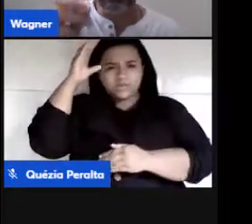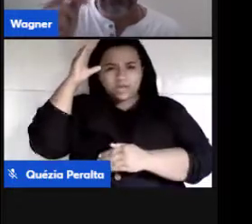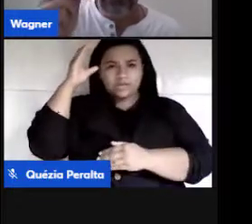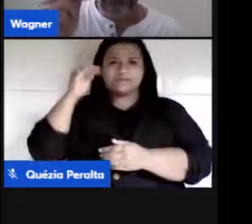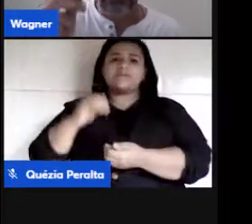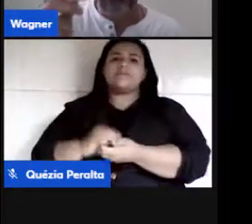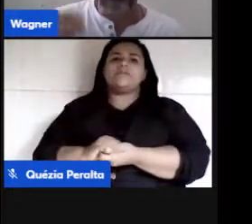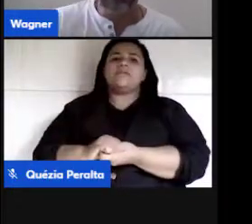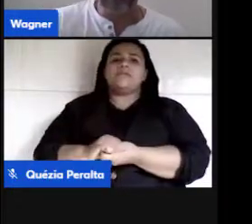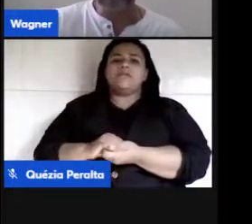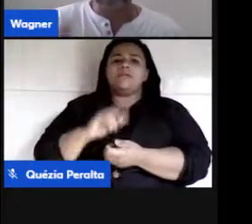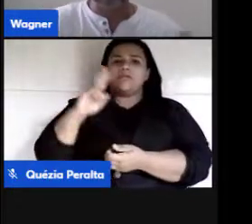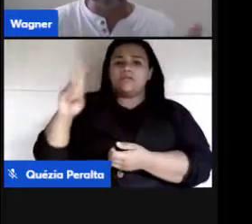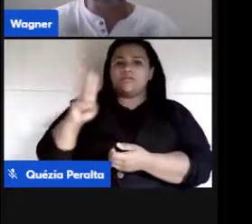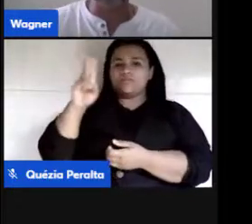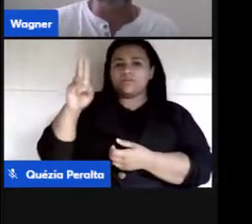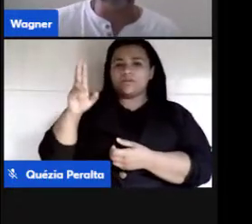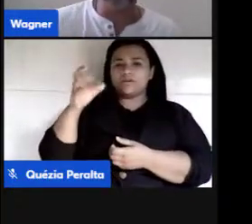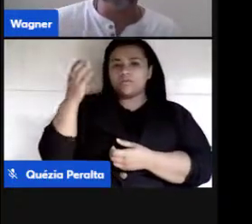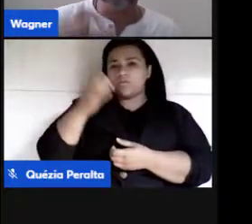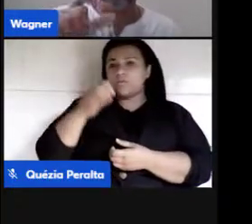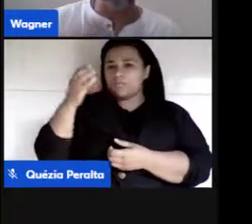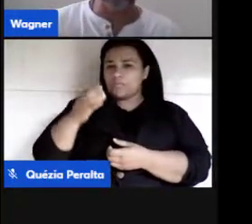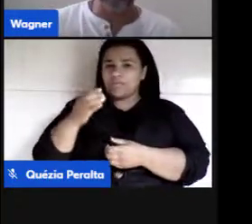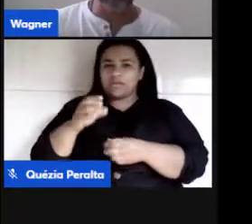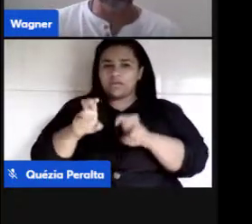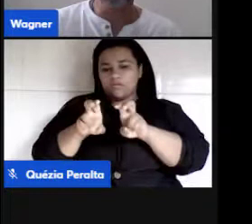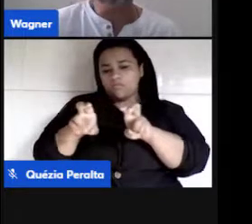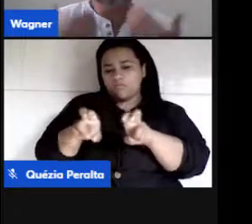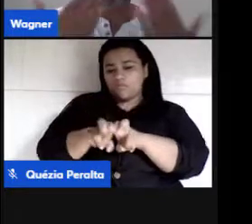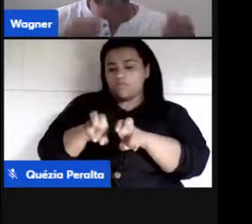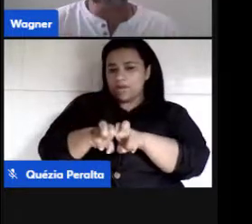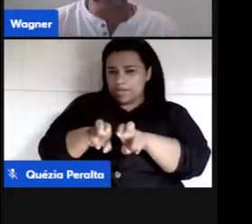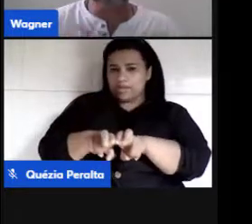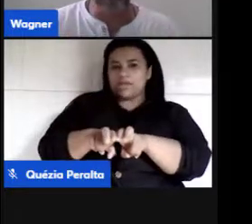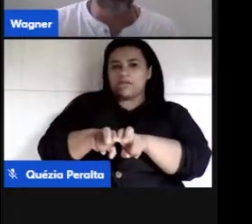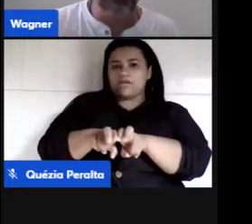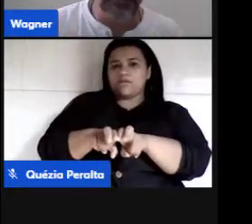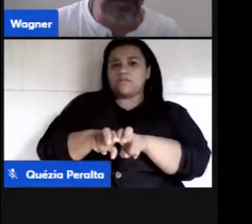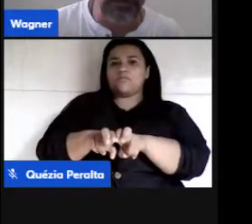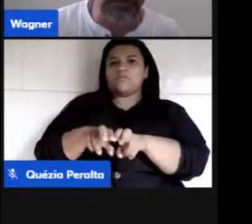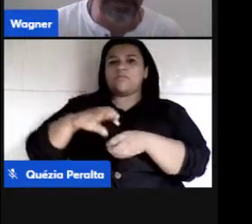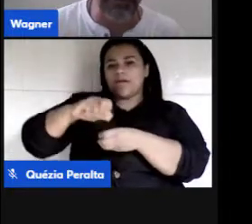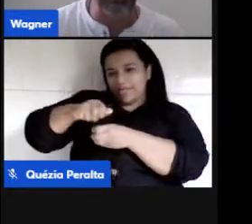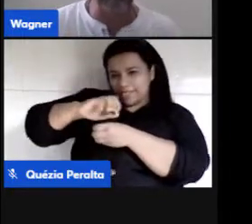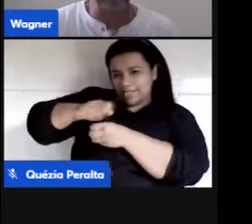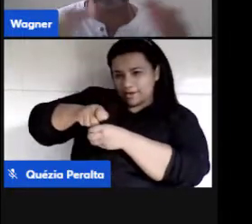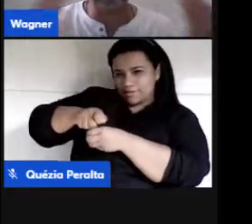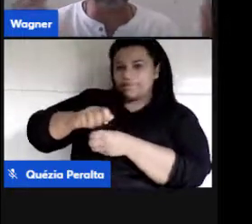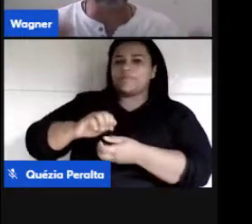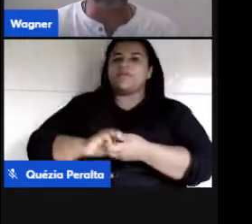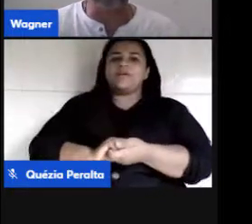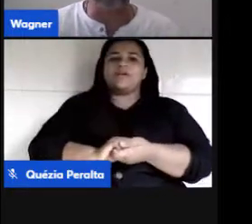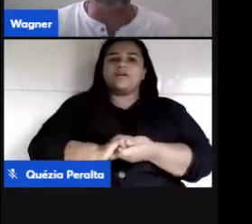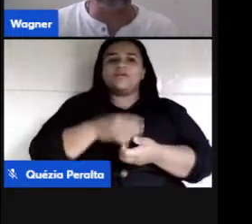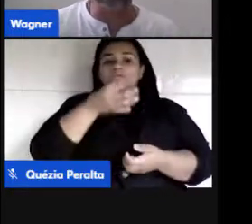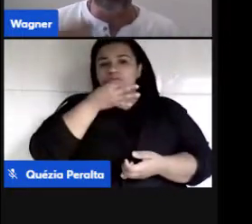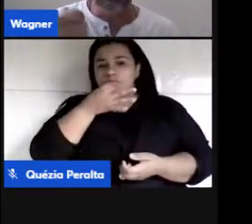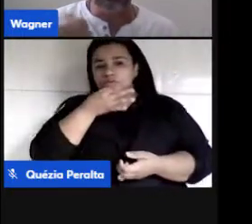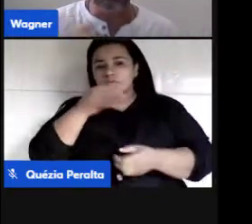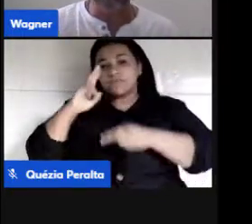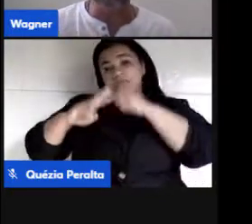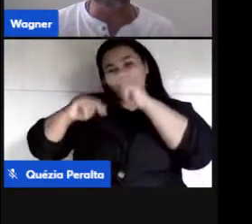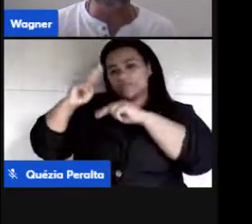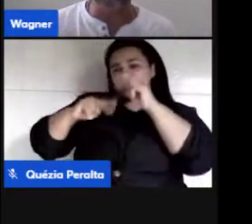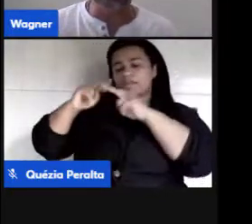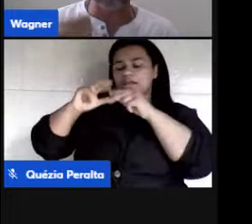usando copinho plástico, uma banquetinha, uma tampinha PET, mas, como sugestões, isso pode ser transformado